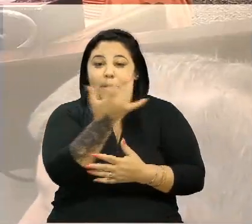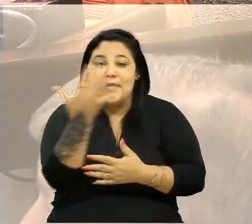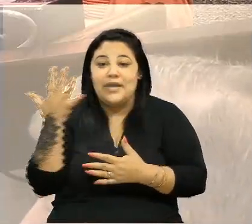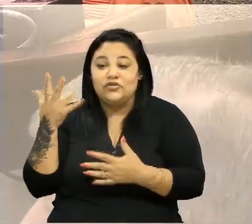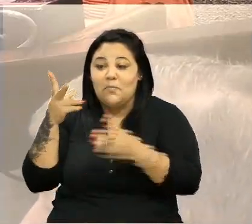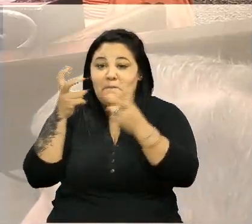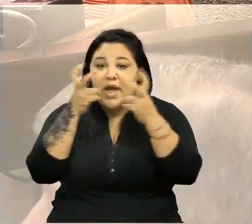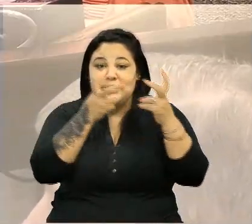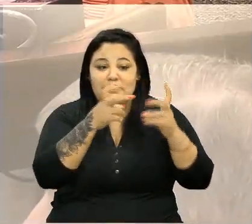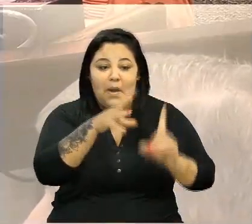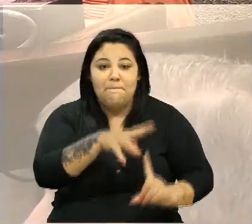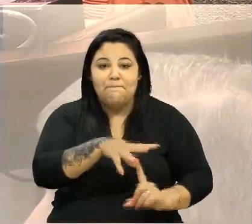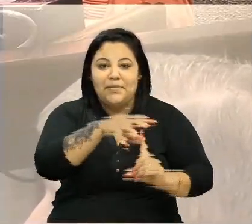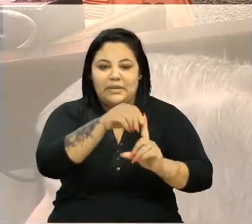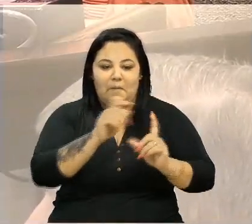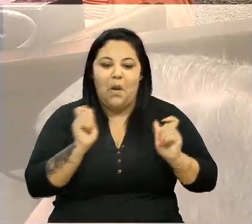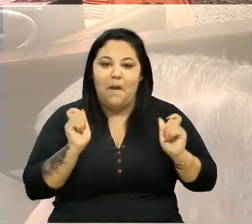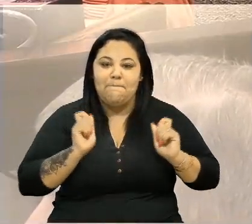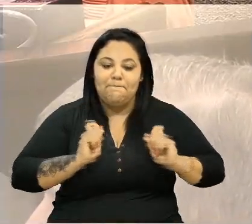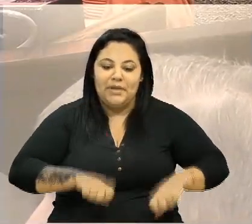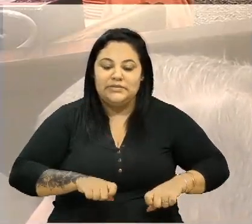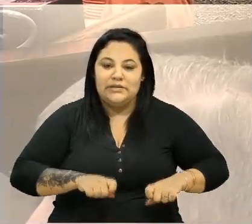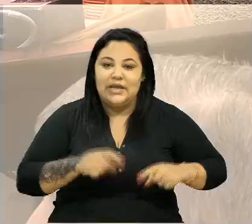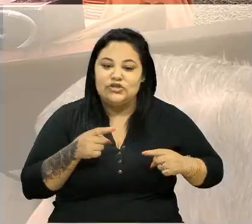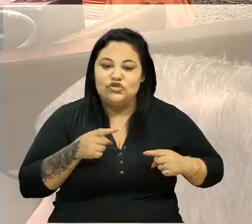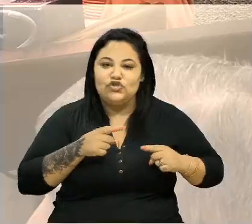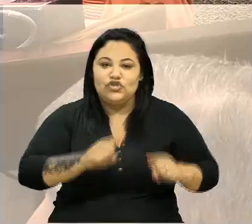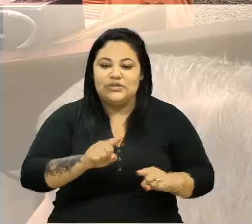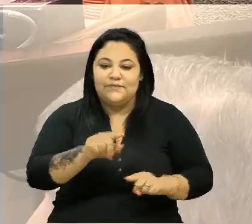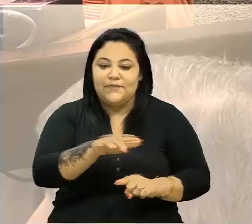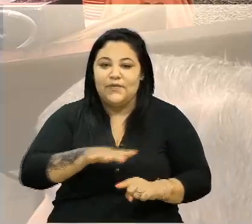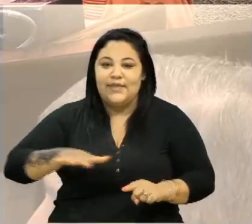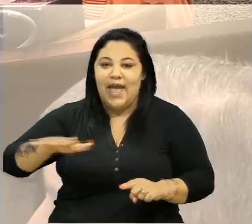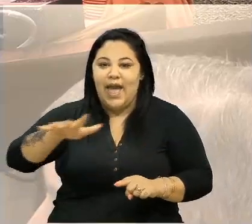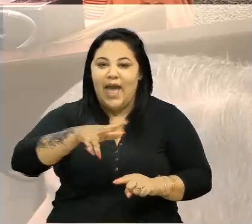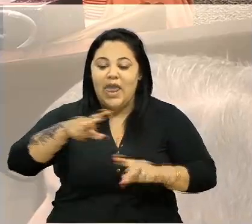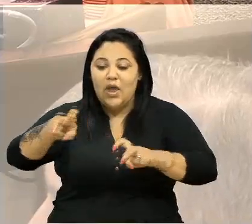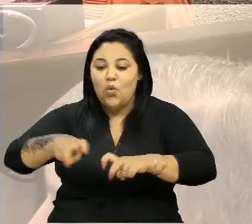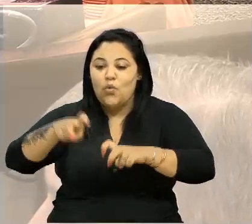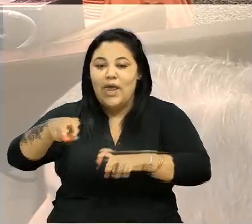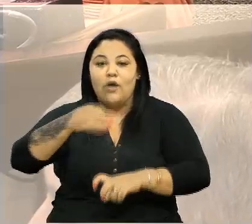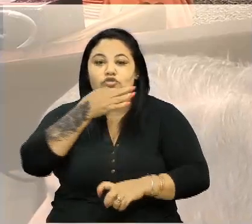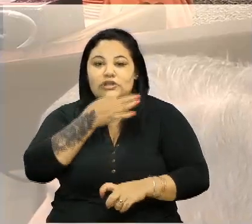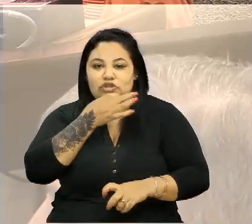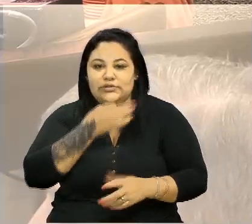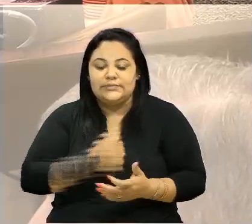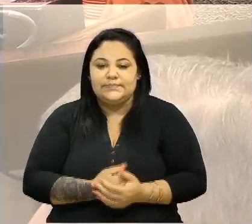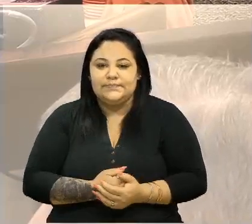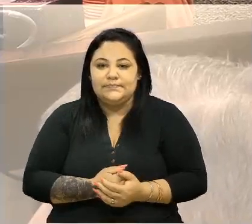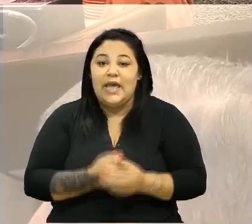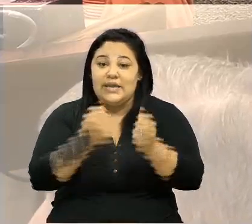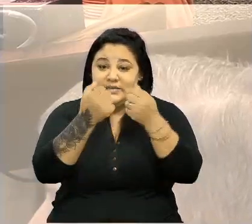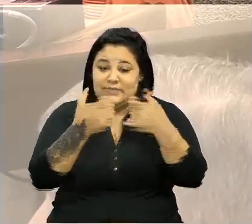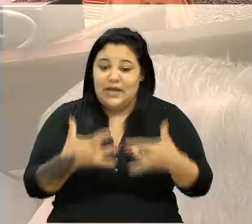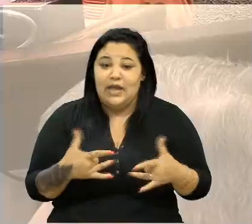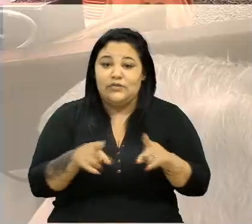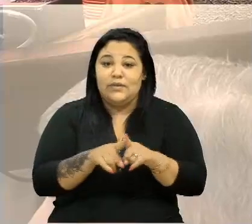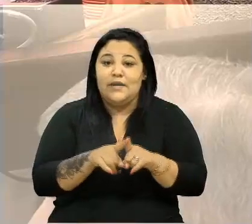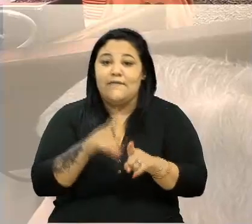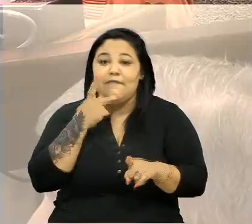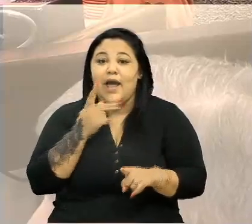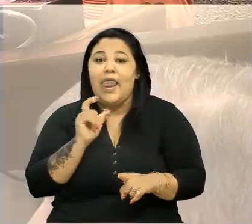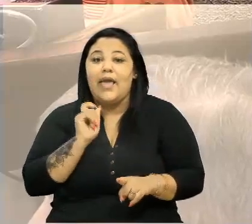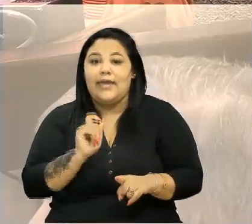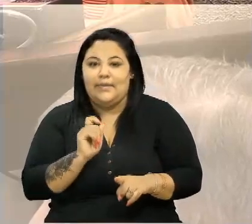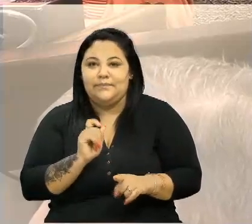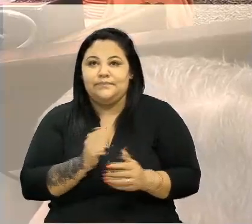as principais potencialidades e desafios das áreas rurais de Caxias do Sul. Por fim, refere que